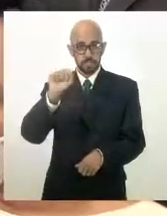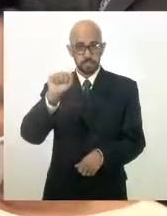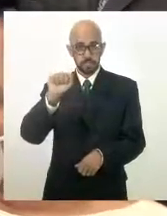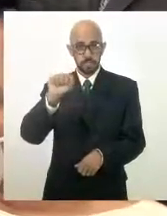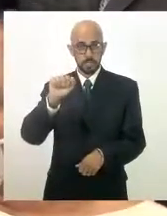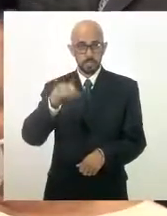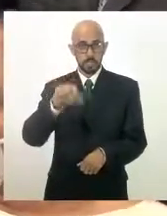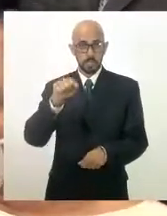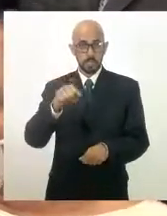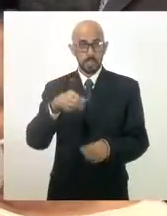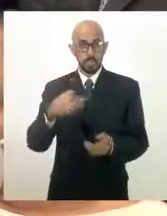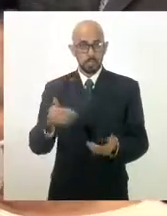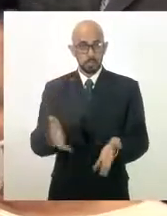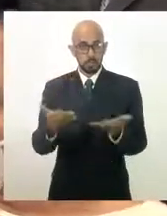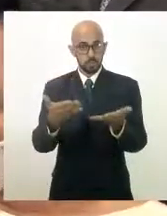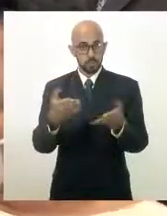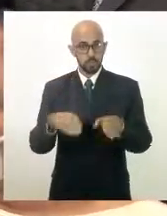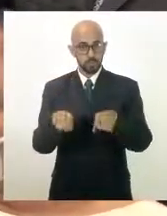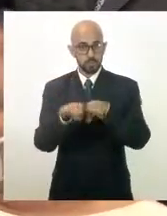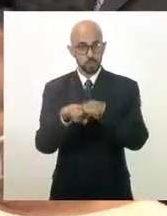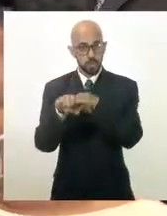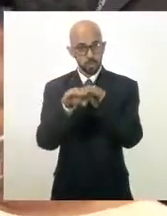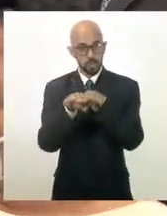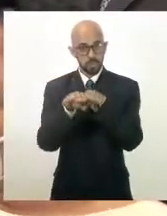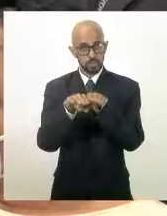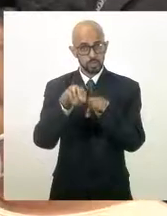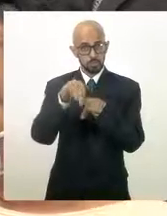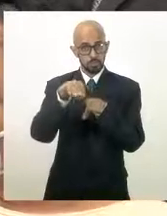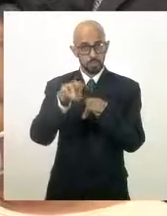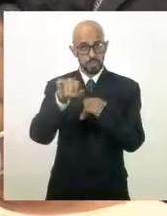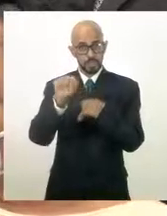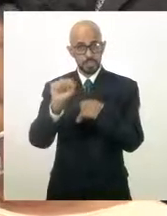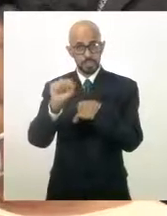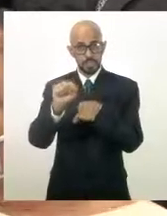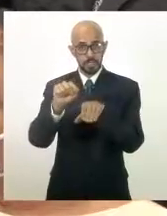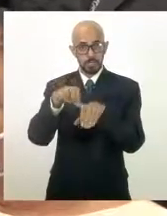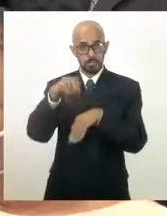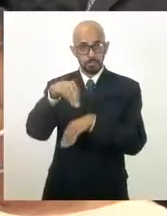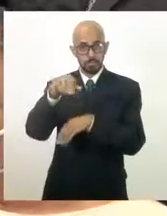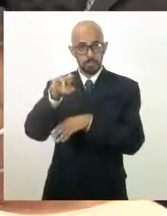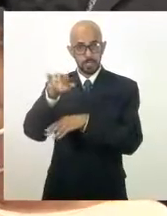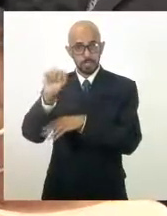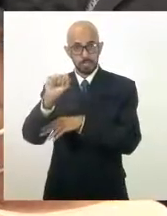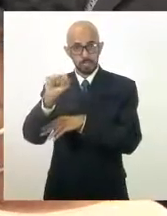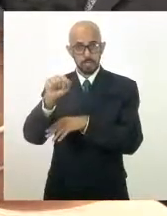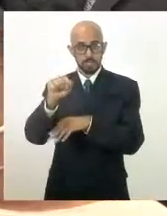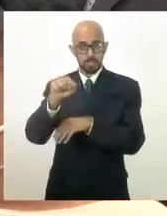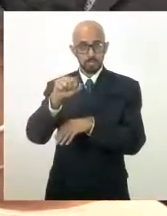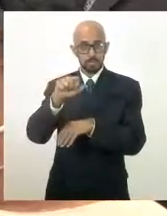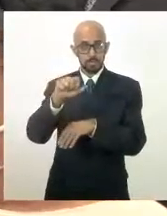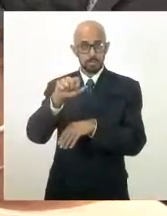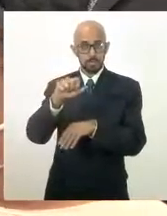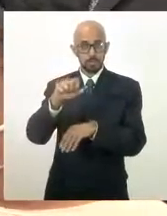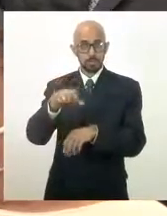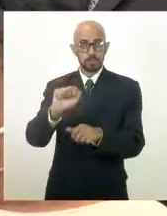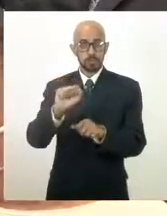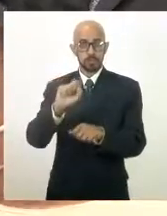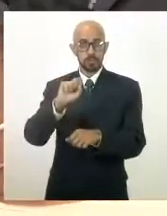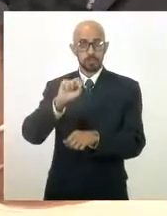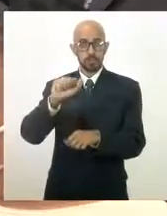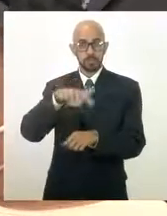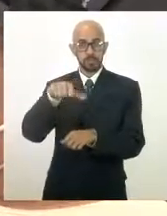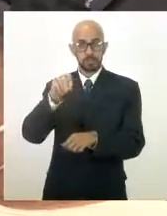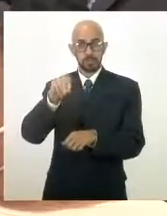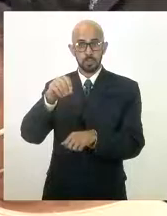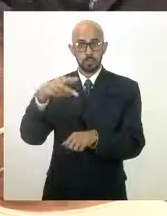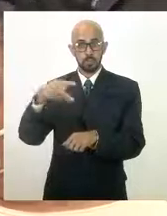Promoção da Igualdade. Maria Márcia, secretária de Saúde de São Pedro da Aldeia. Prefeito de São Pedro da Aldeia, Carlos